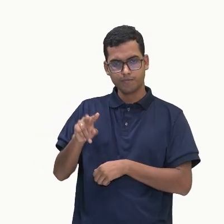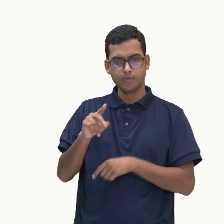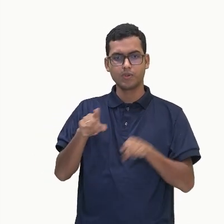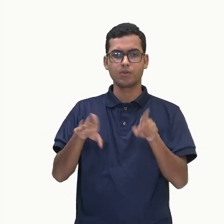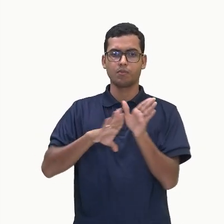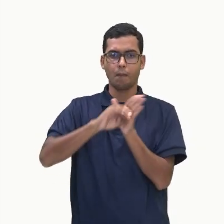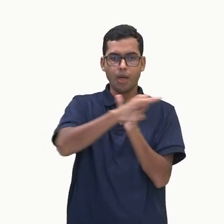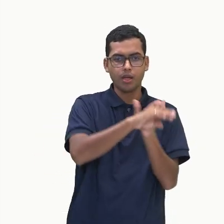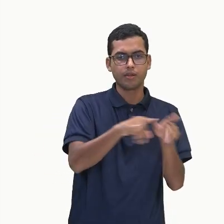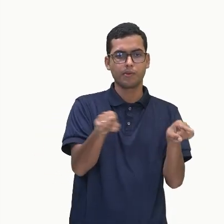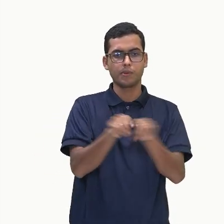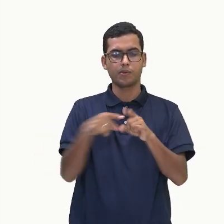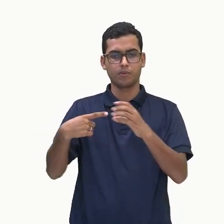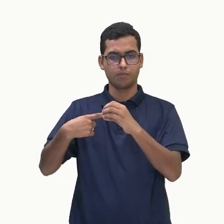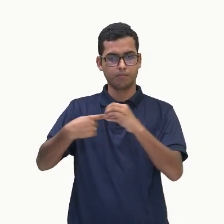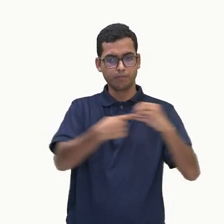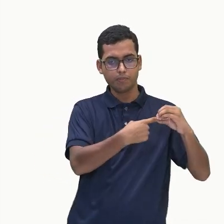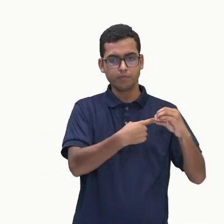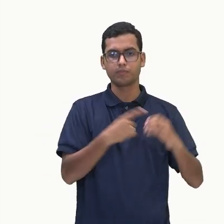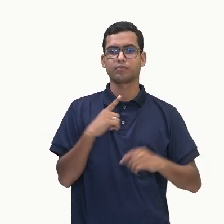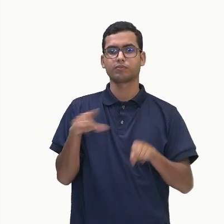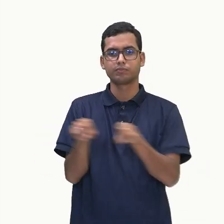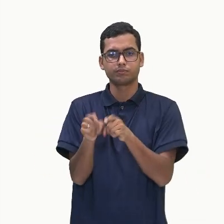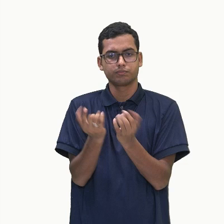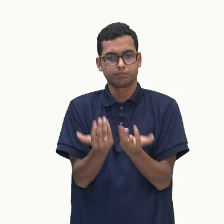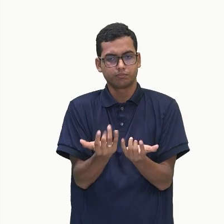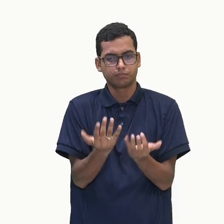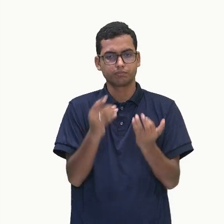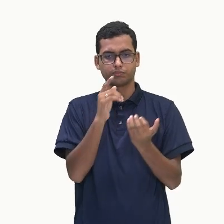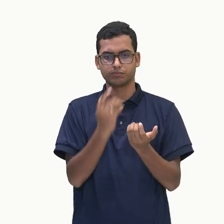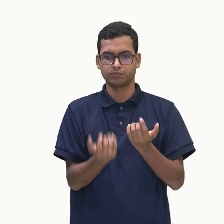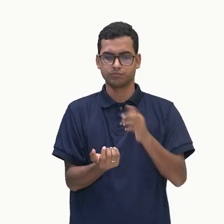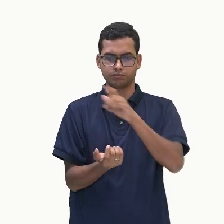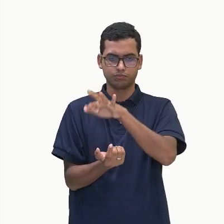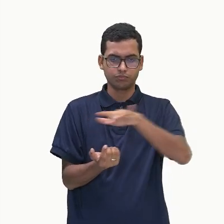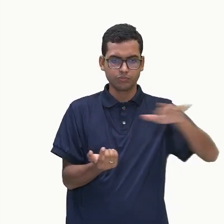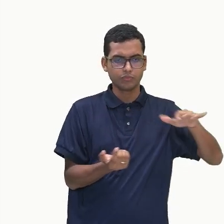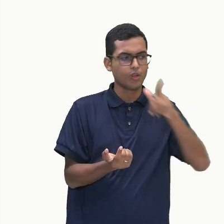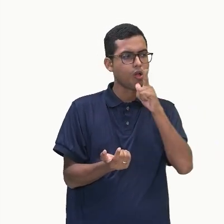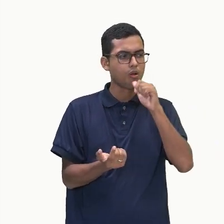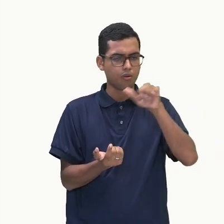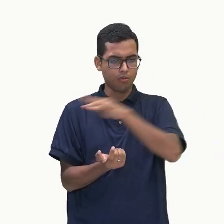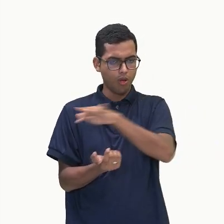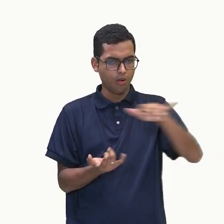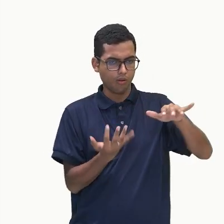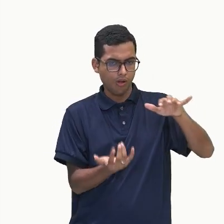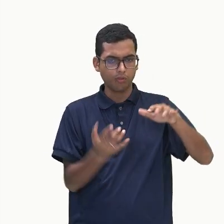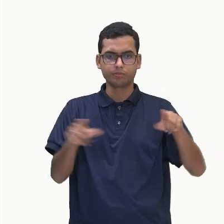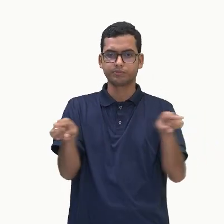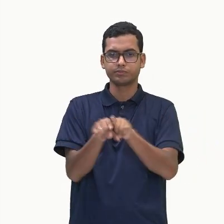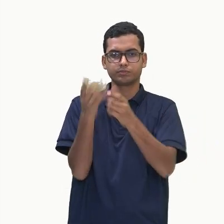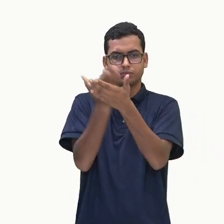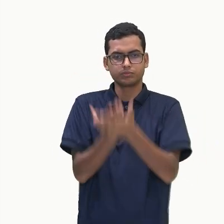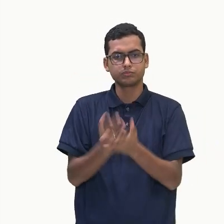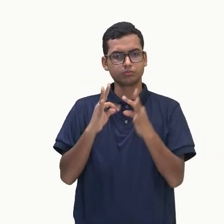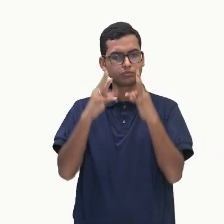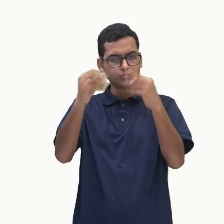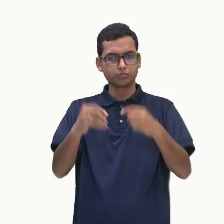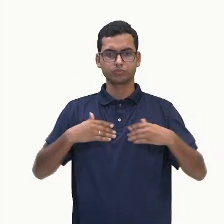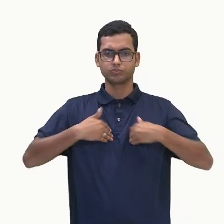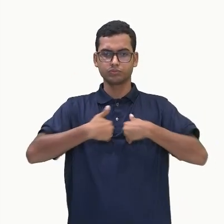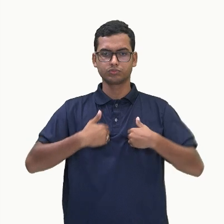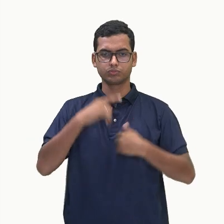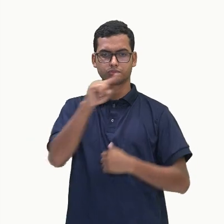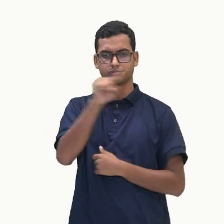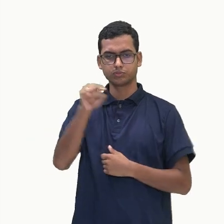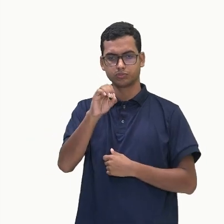algas. Também tem uma área que é exclusiva do estudo de todos os animais, que são chamados ali